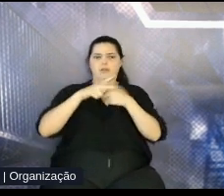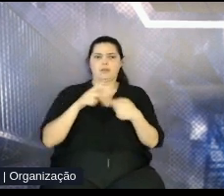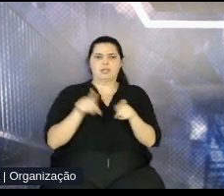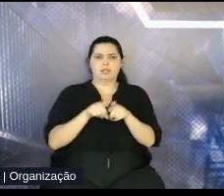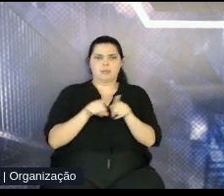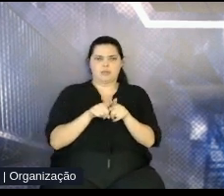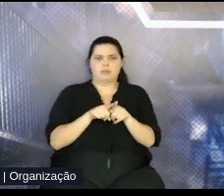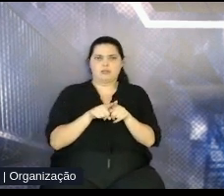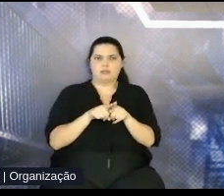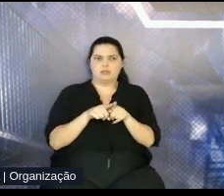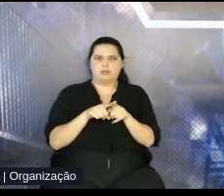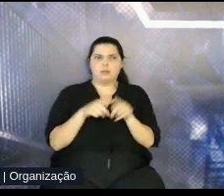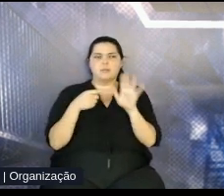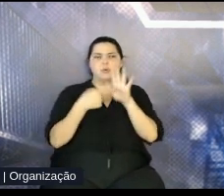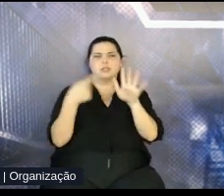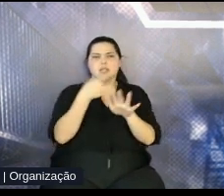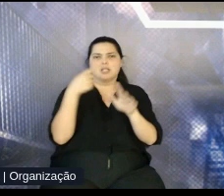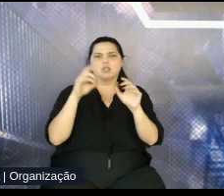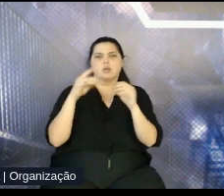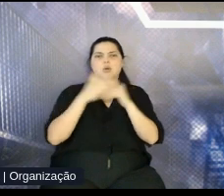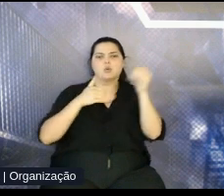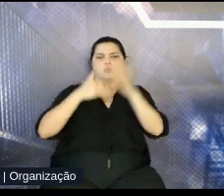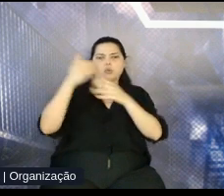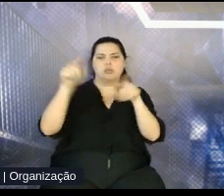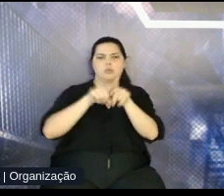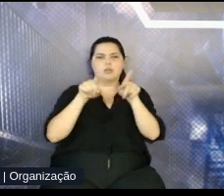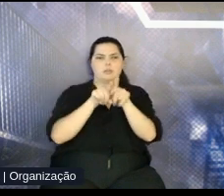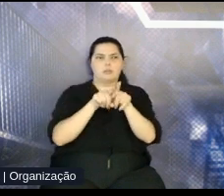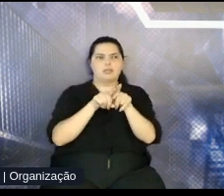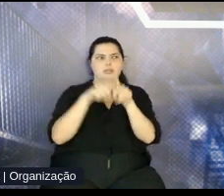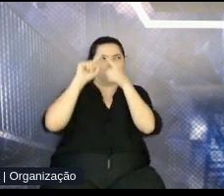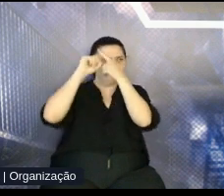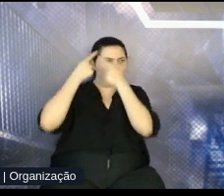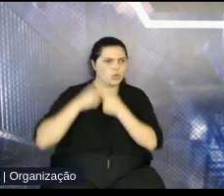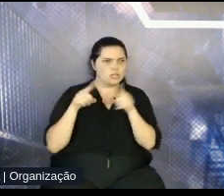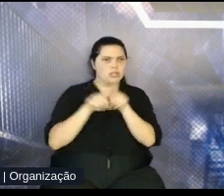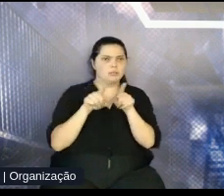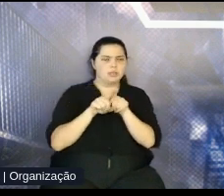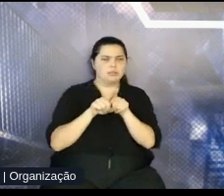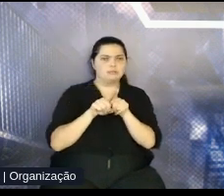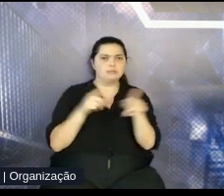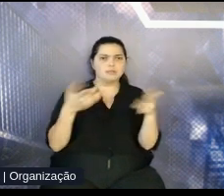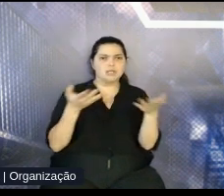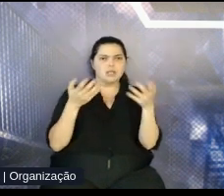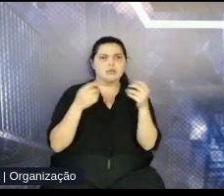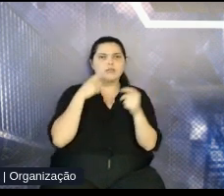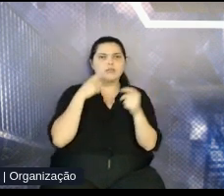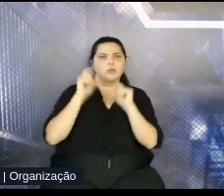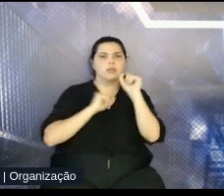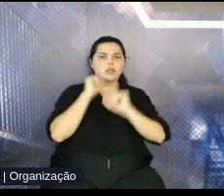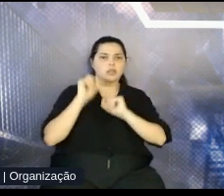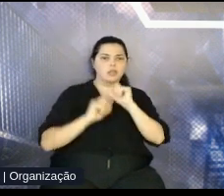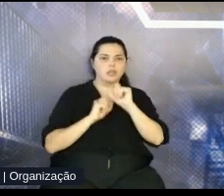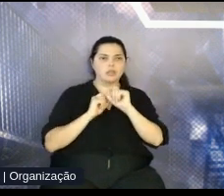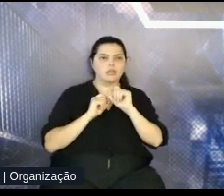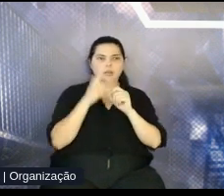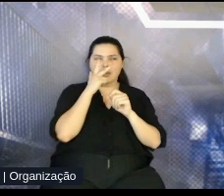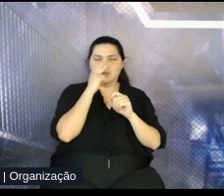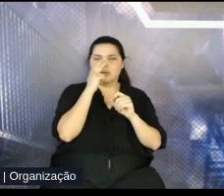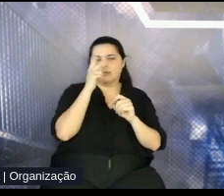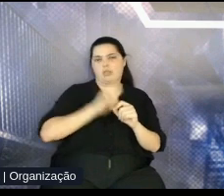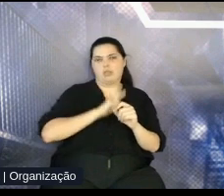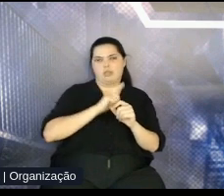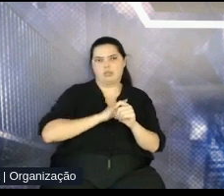essas aqui só para a gente ir construindo, né, essa linha de raciocínio. Só que aí o que a gente vê? Mesmo existindo esses